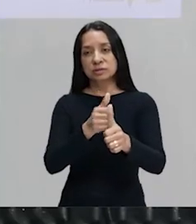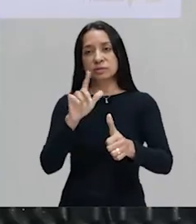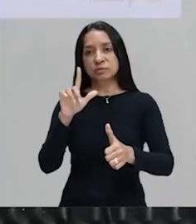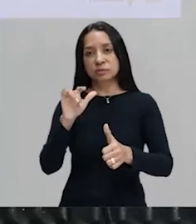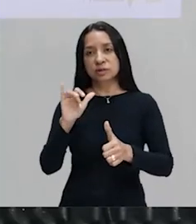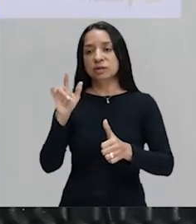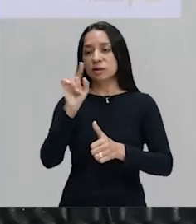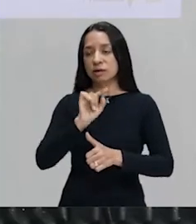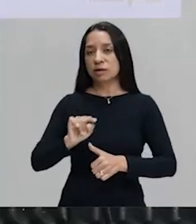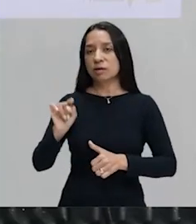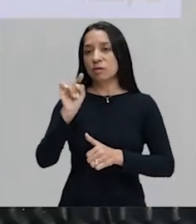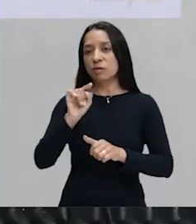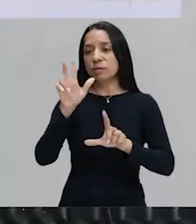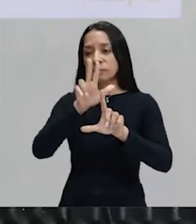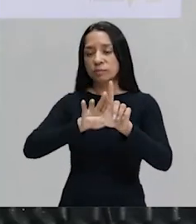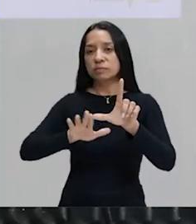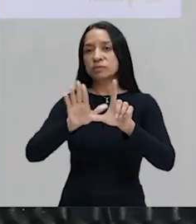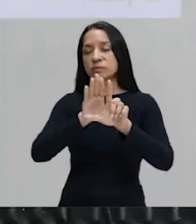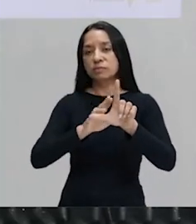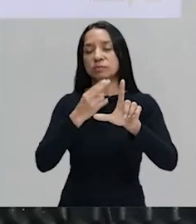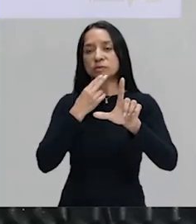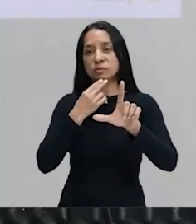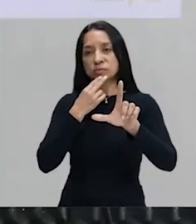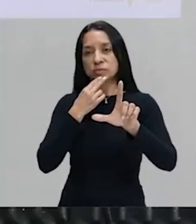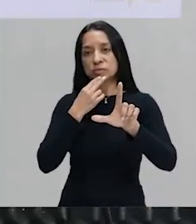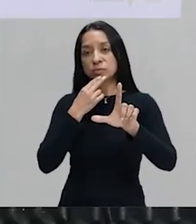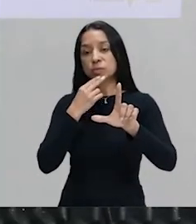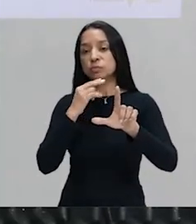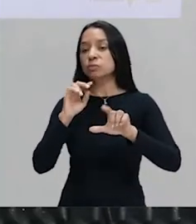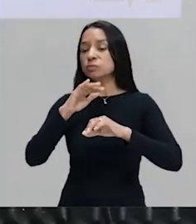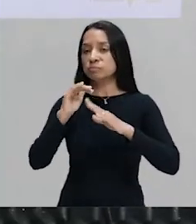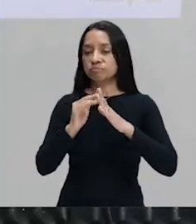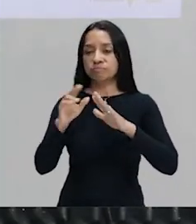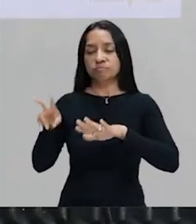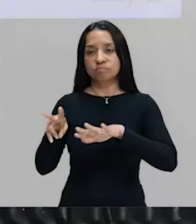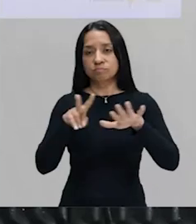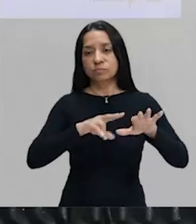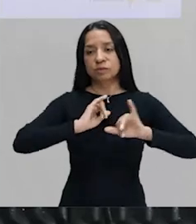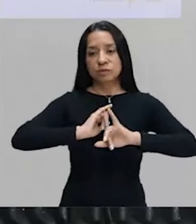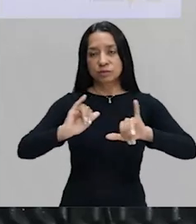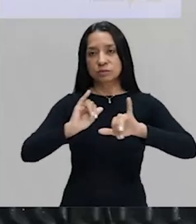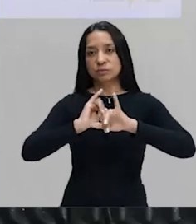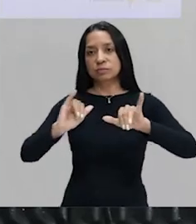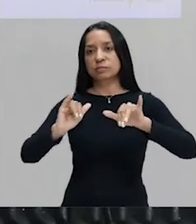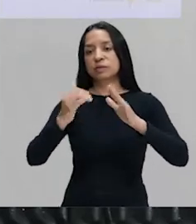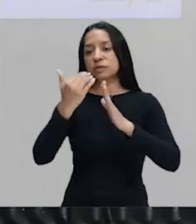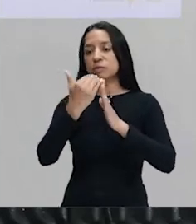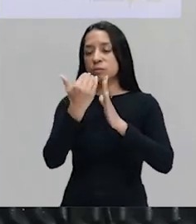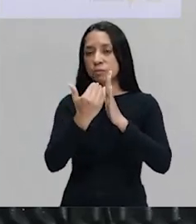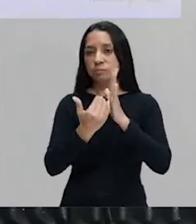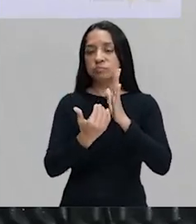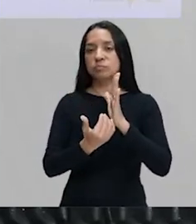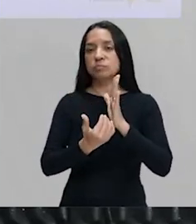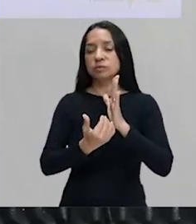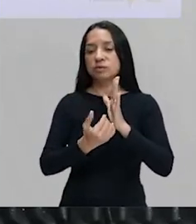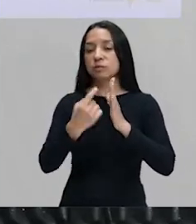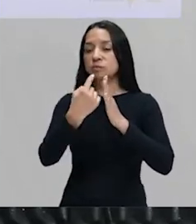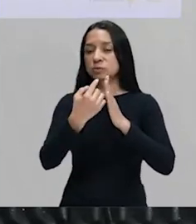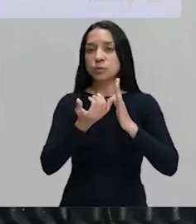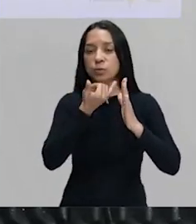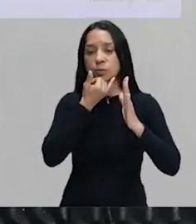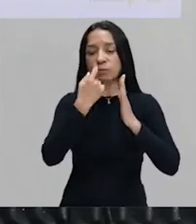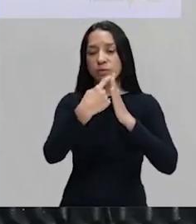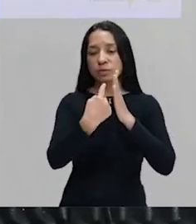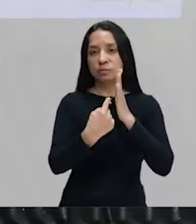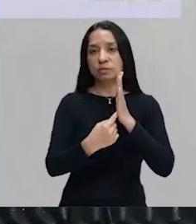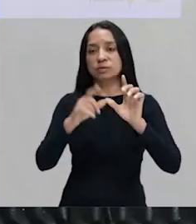@plataformaGonçalvesDias, que toda semana você recebe, é divulgado a programação da TV Educação. Além das aulas